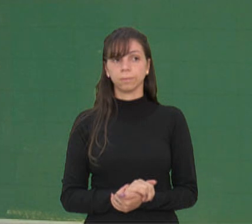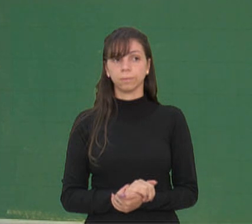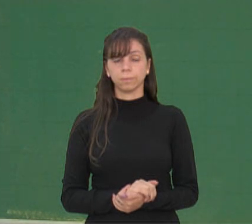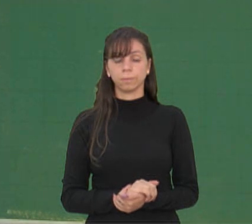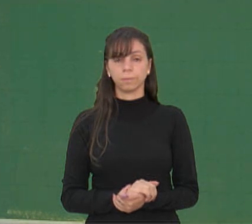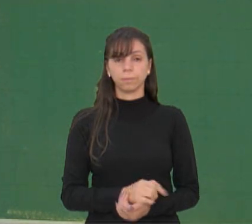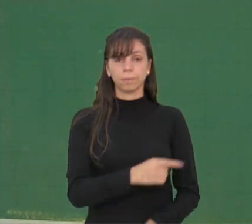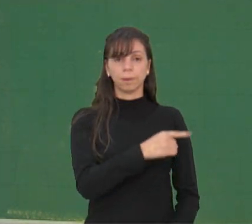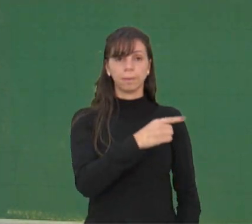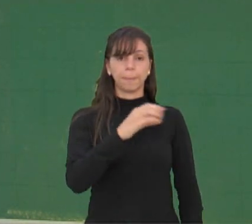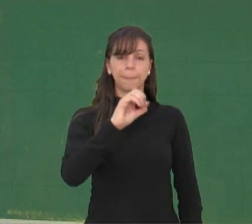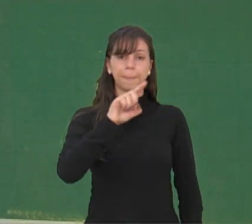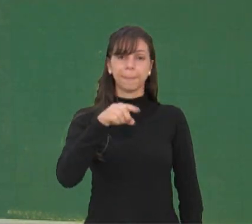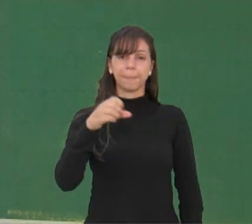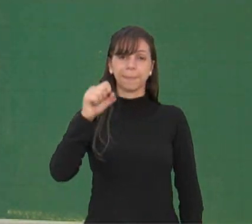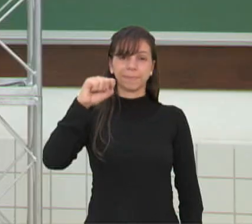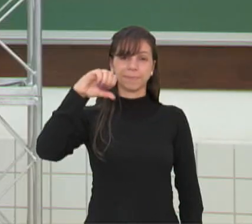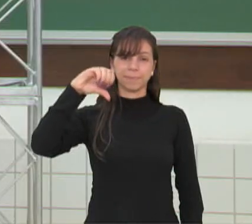Menos 0,89.